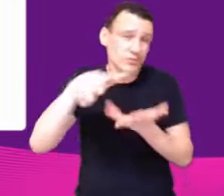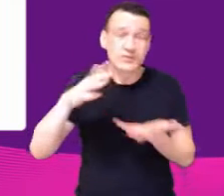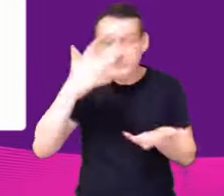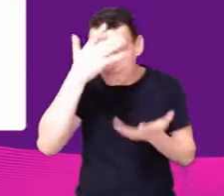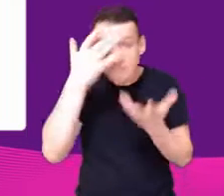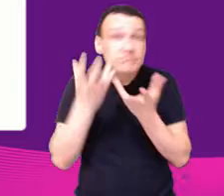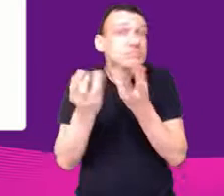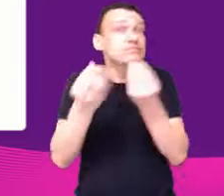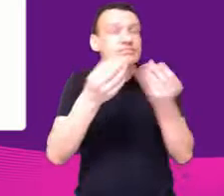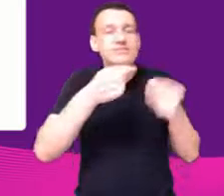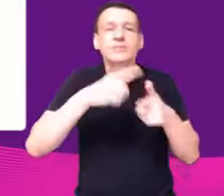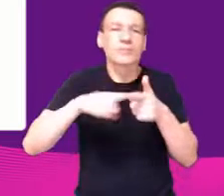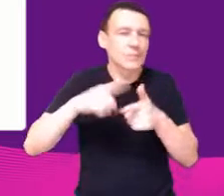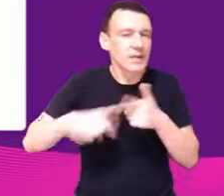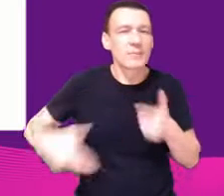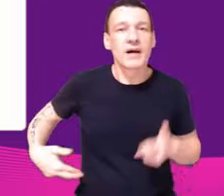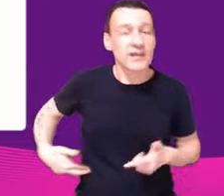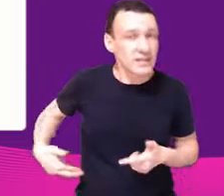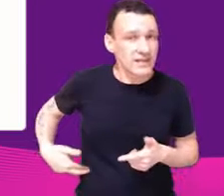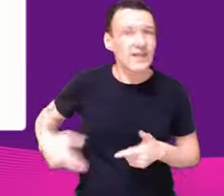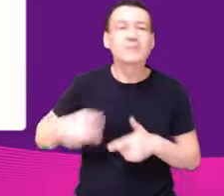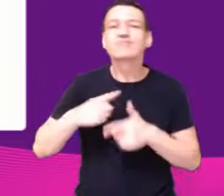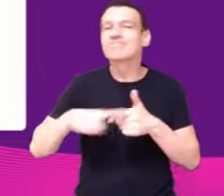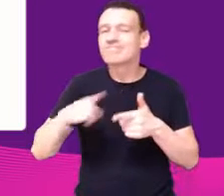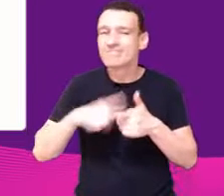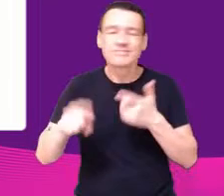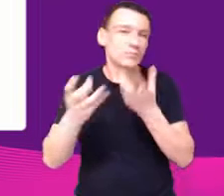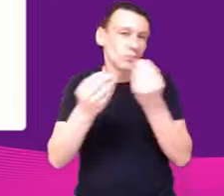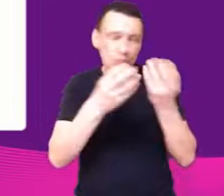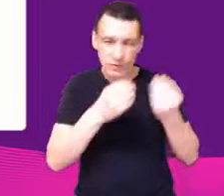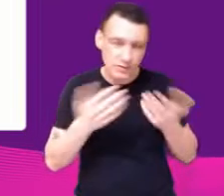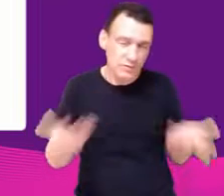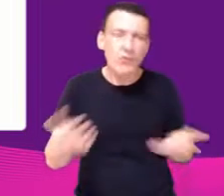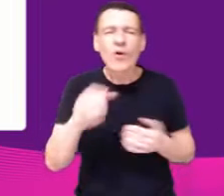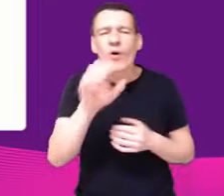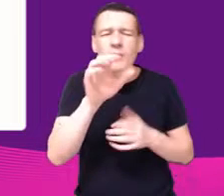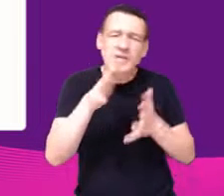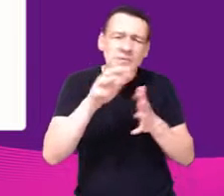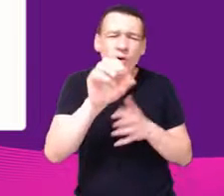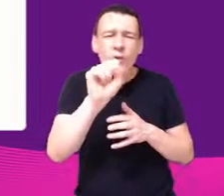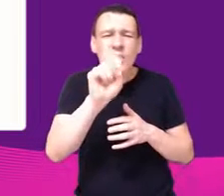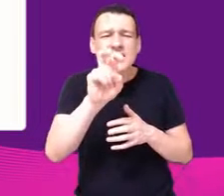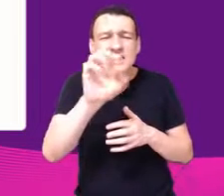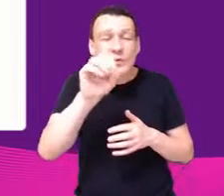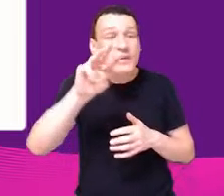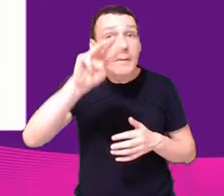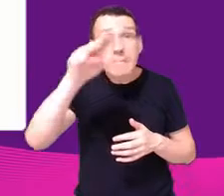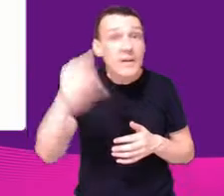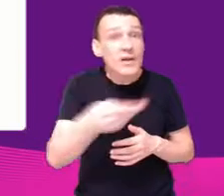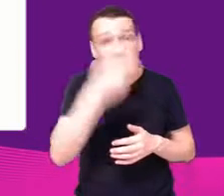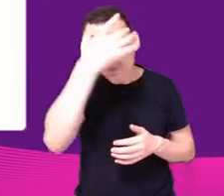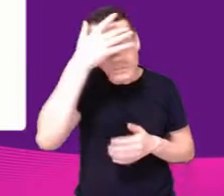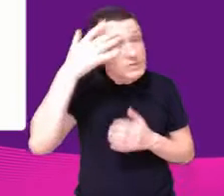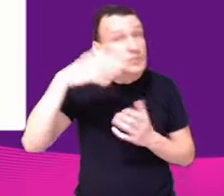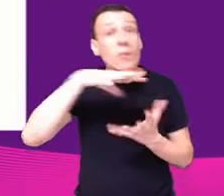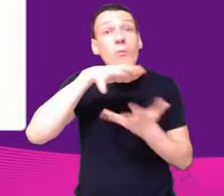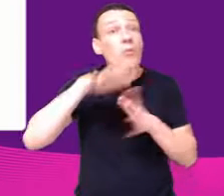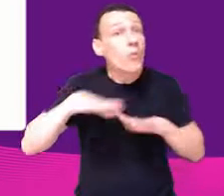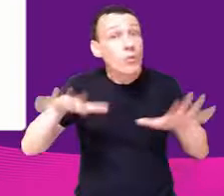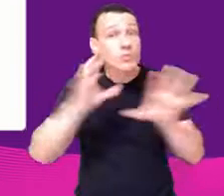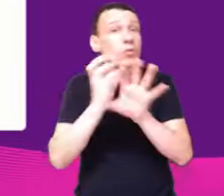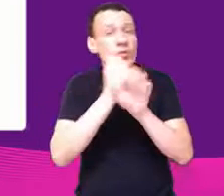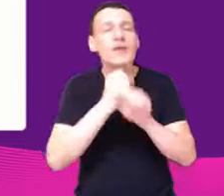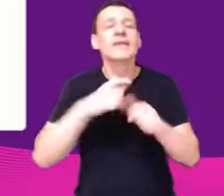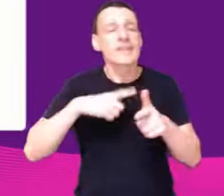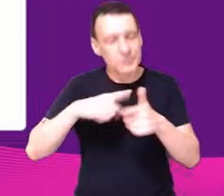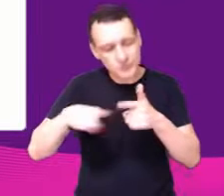com um número unificado de 850 milhões de pessoas no mundo, são pessoas que sofrem